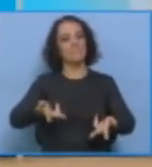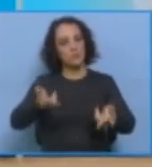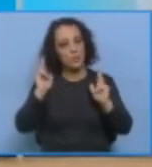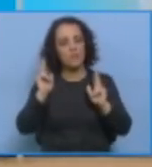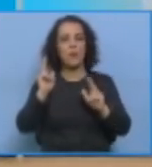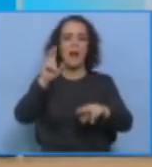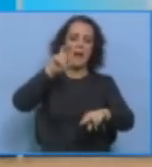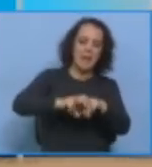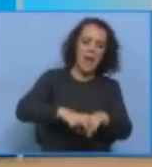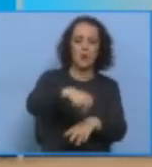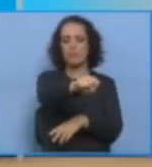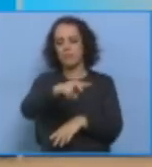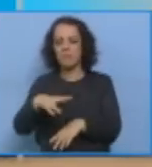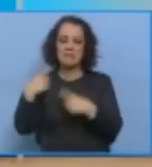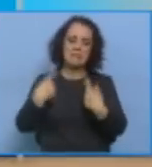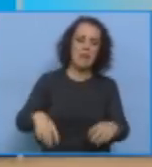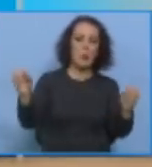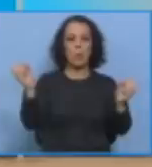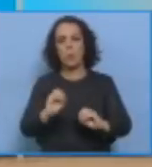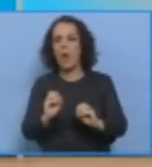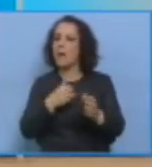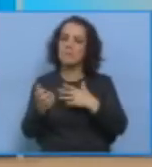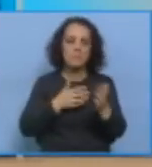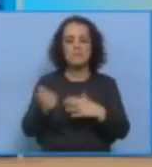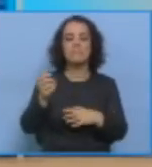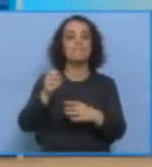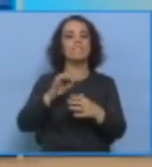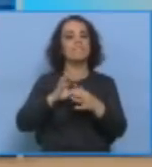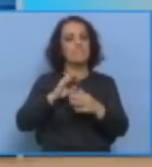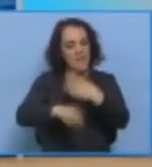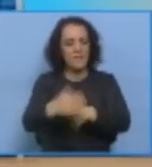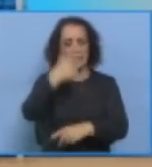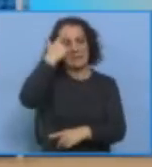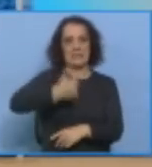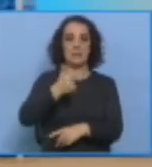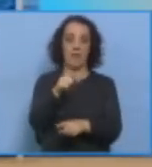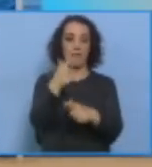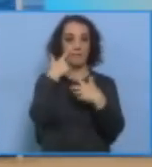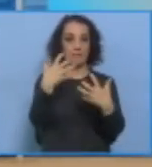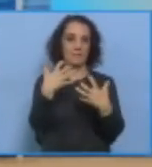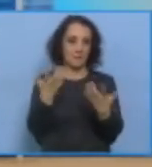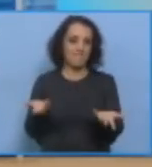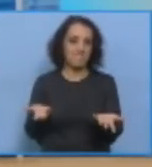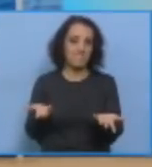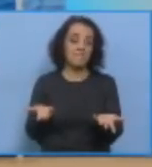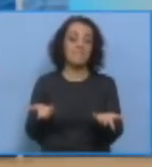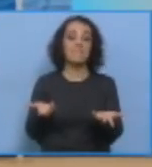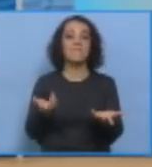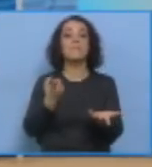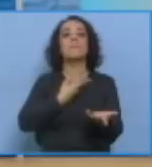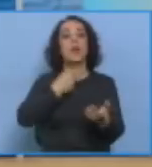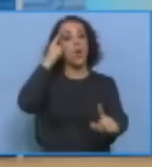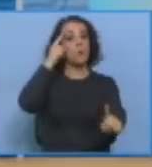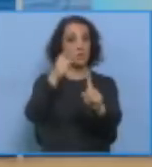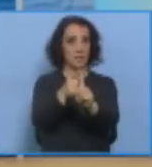cargo, sem cargo, a fazer isto, a não fazer aquilo, mas é para isso temos que avançar. E isso é um dos sinais mais bonitos. Portanto, aquilo mais que temos de